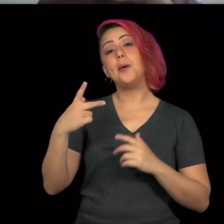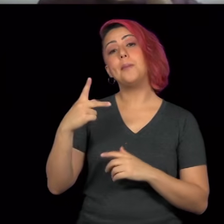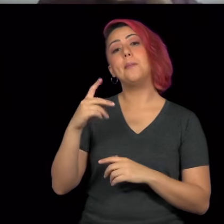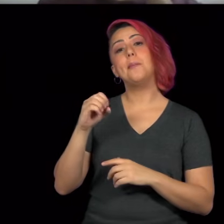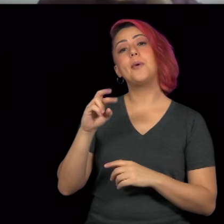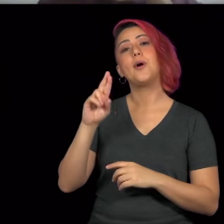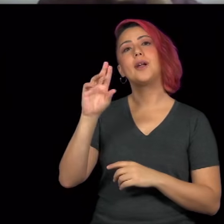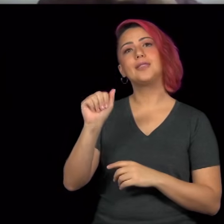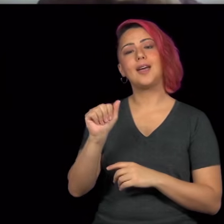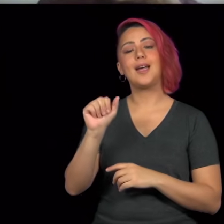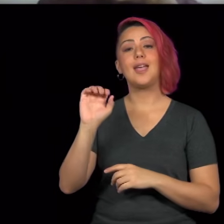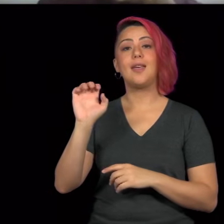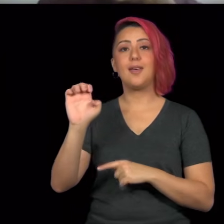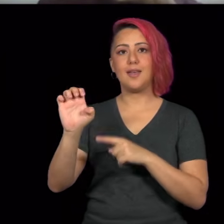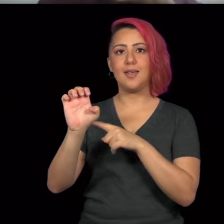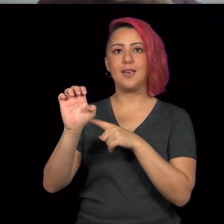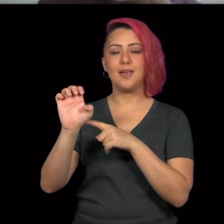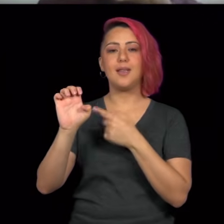representar